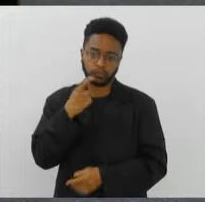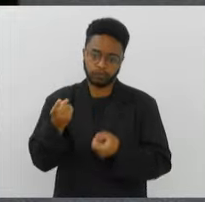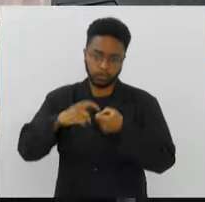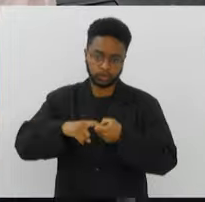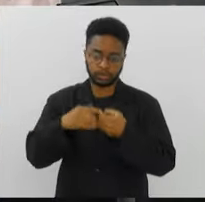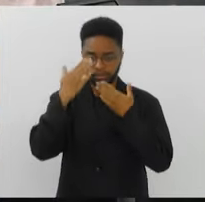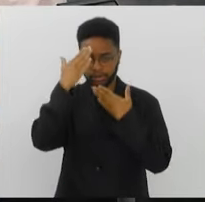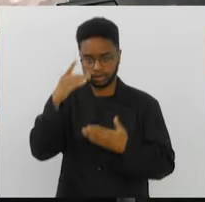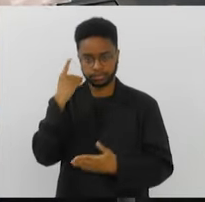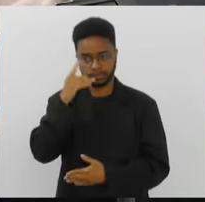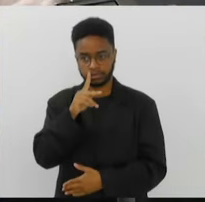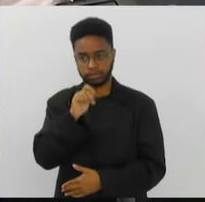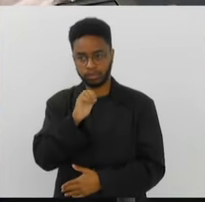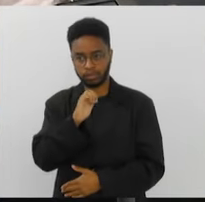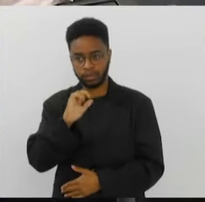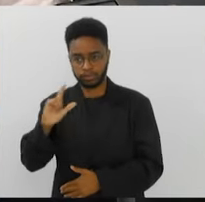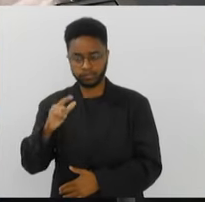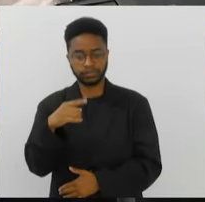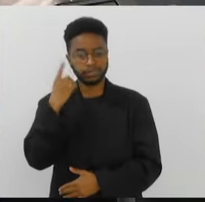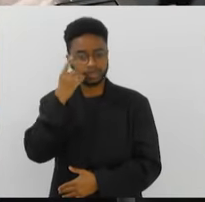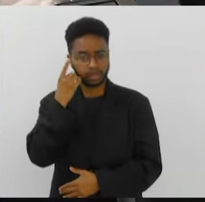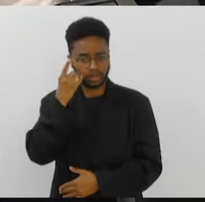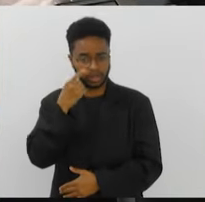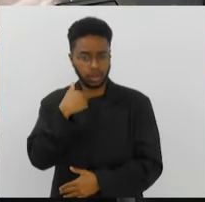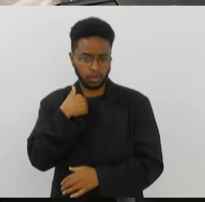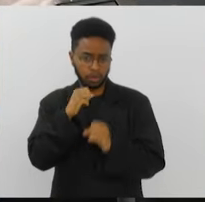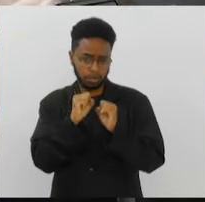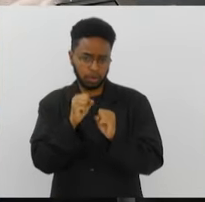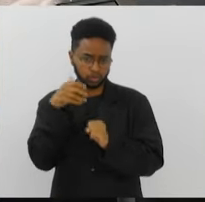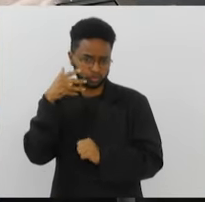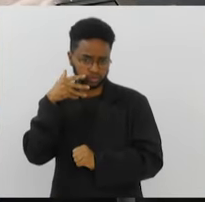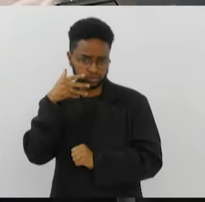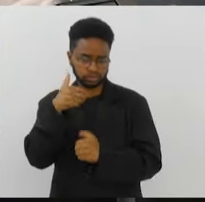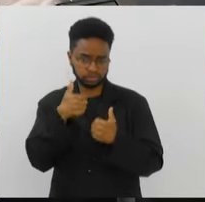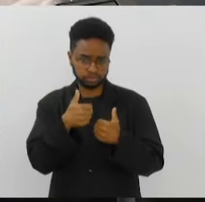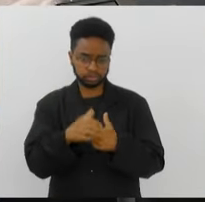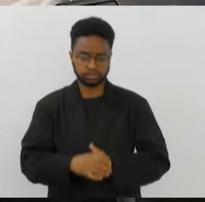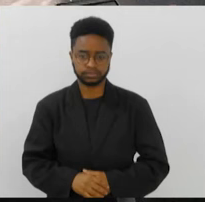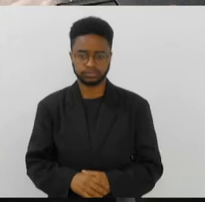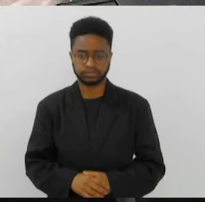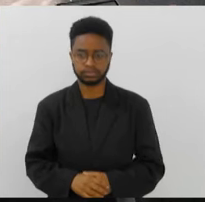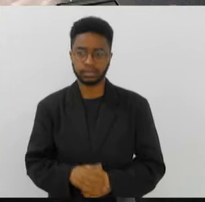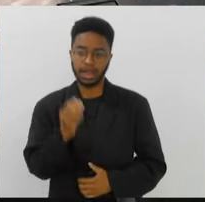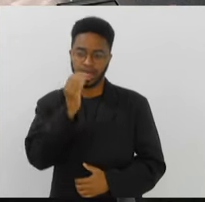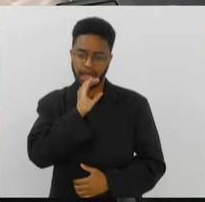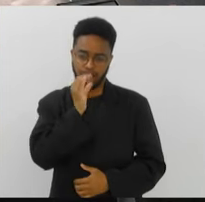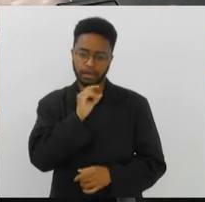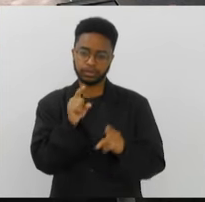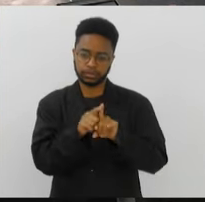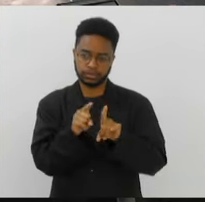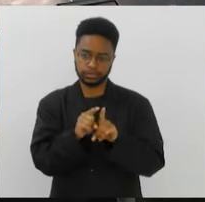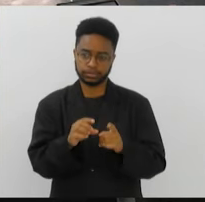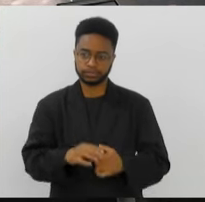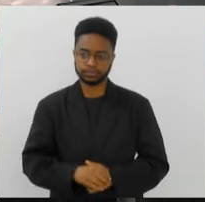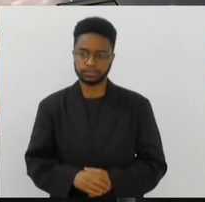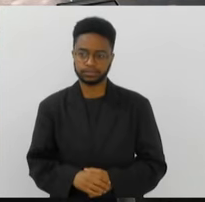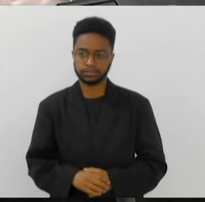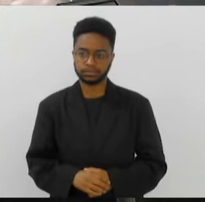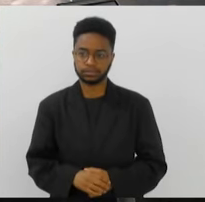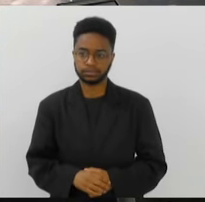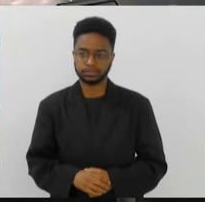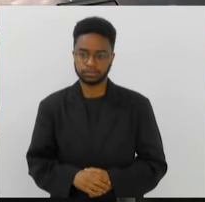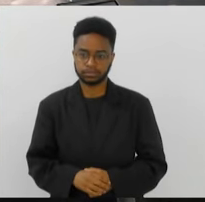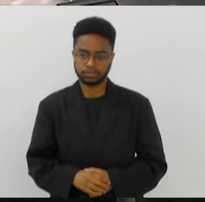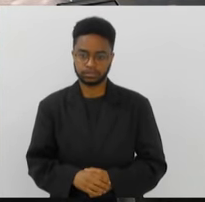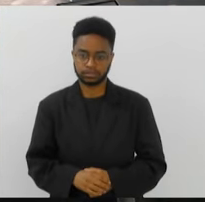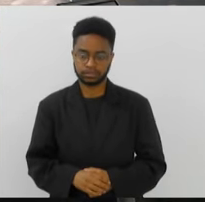Pobel. Deputado Pobel, o senhor me concede uma parte? Permito. Rapidamente também, senhor presidente. Quem